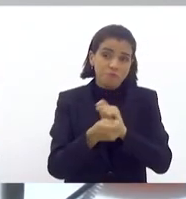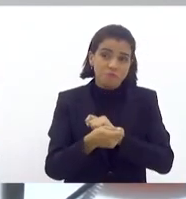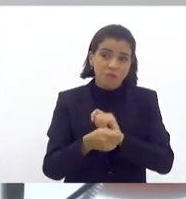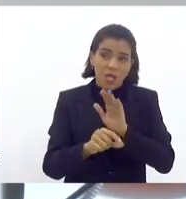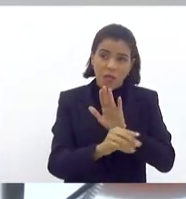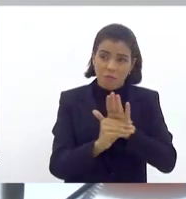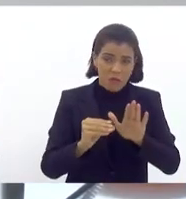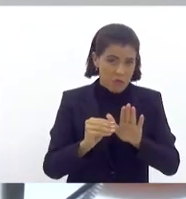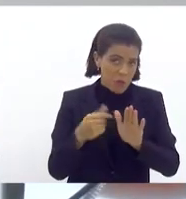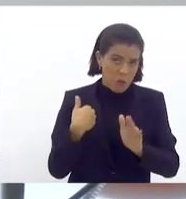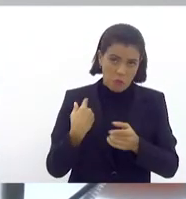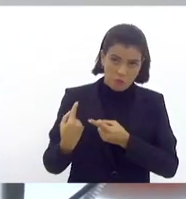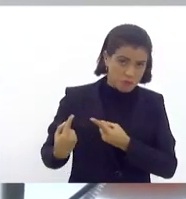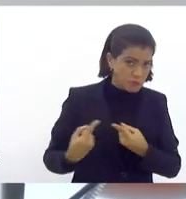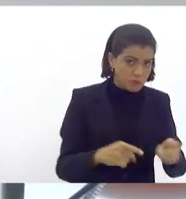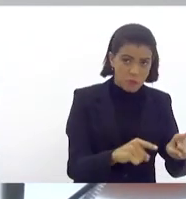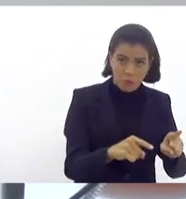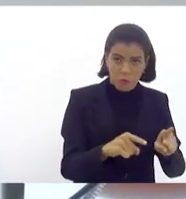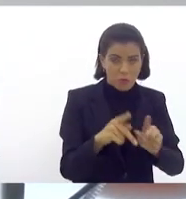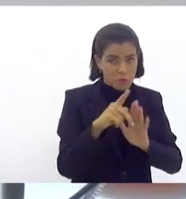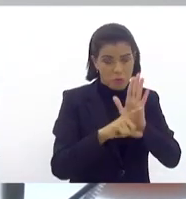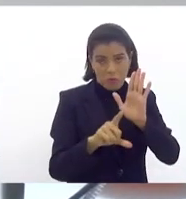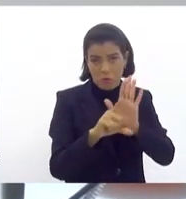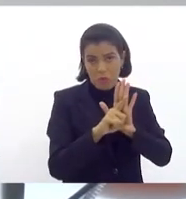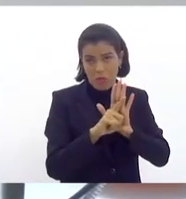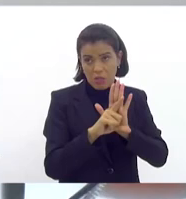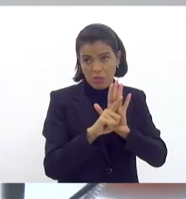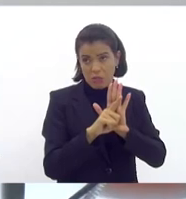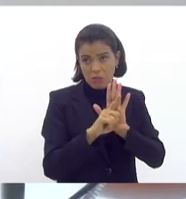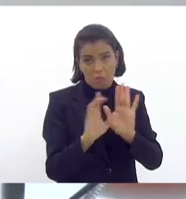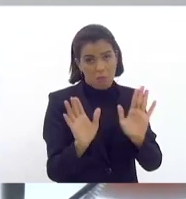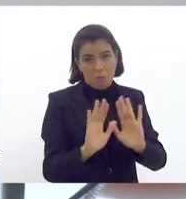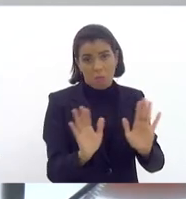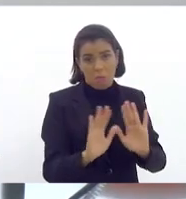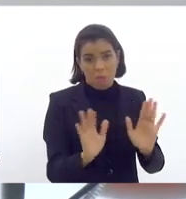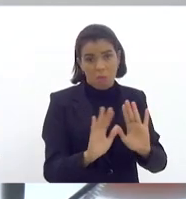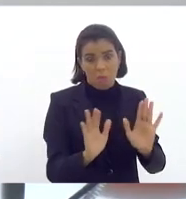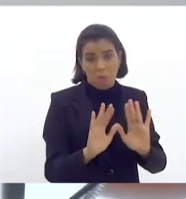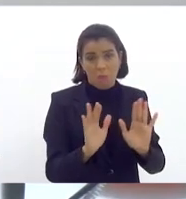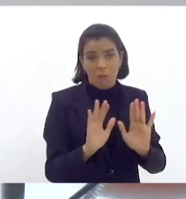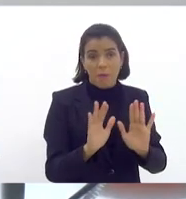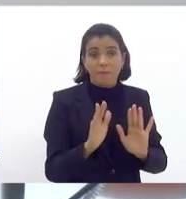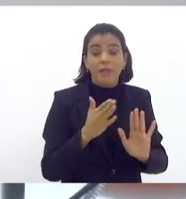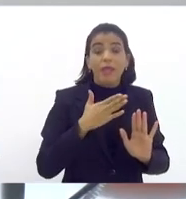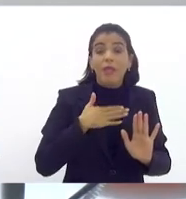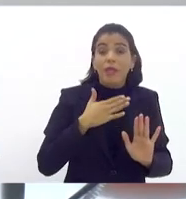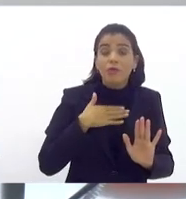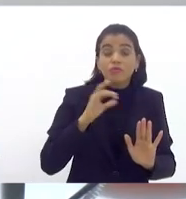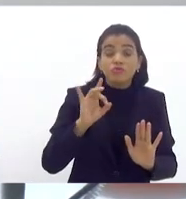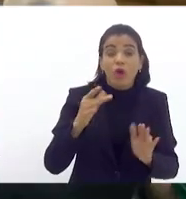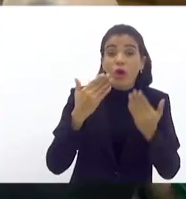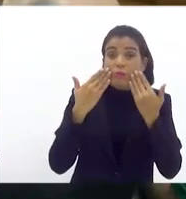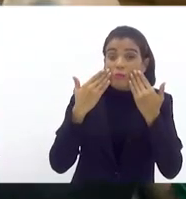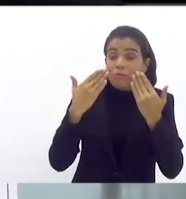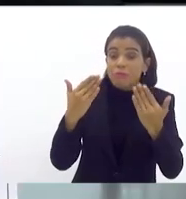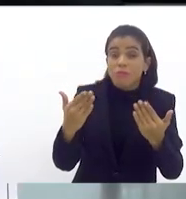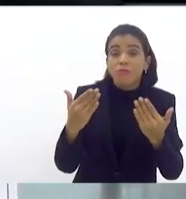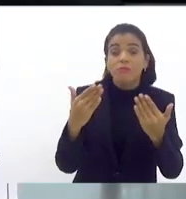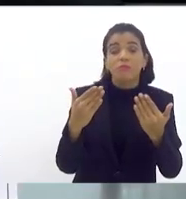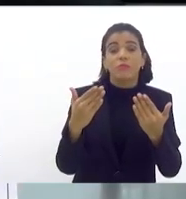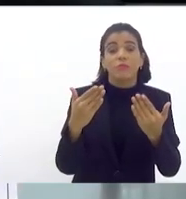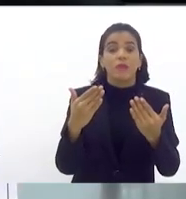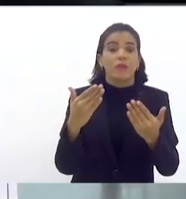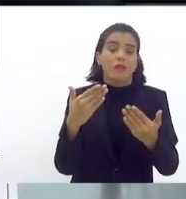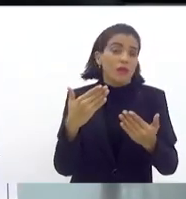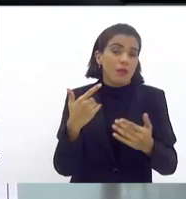sou contra o projeto de lei nenhuma. Eu tô aqui expondo que